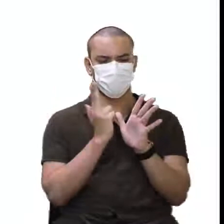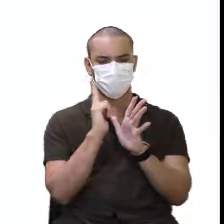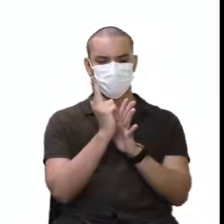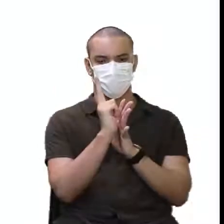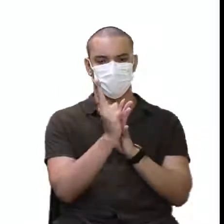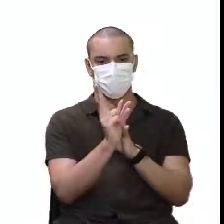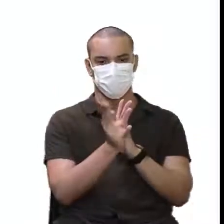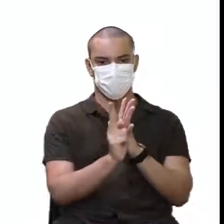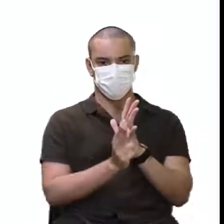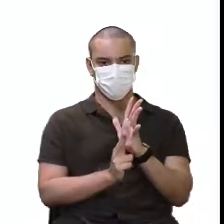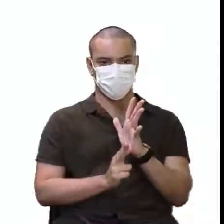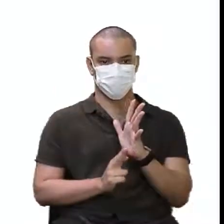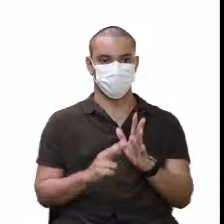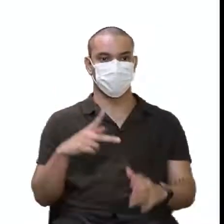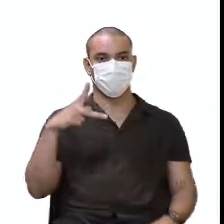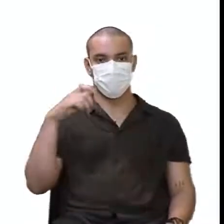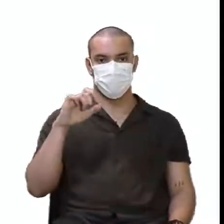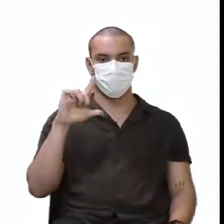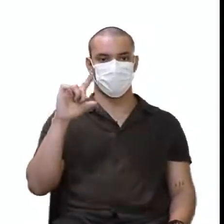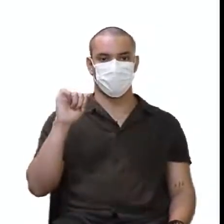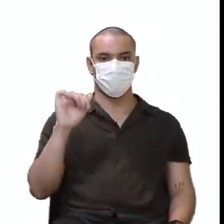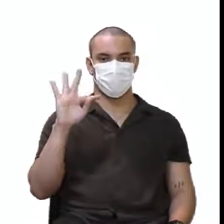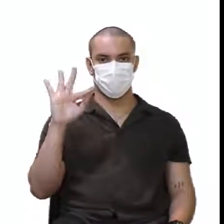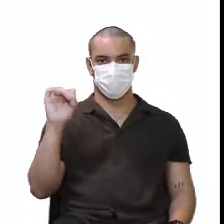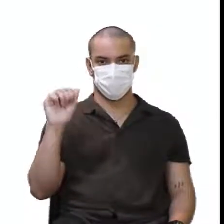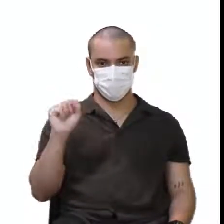as pétalas.